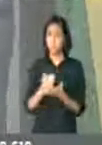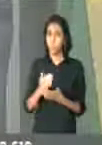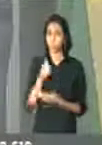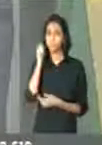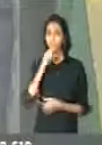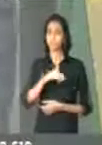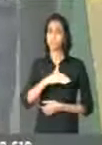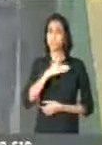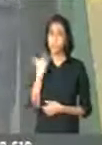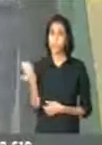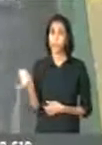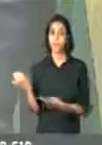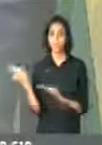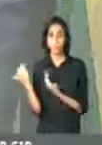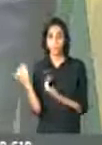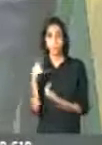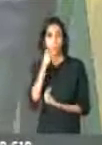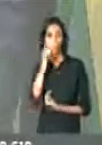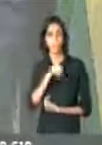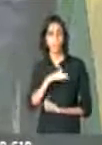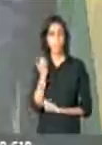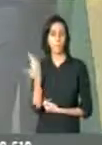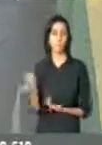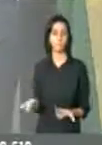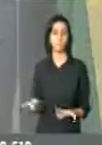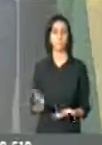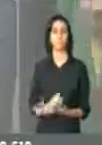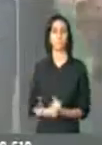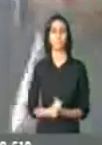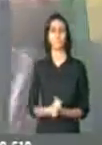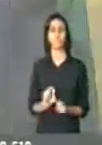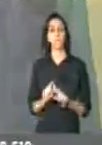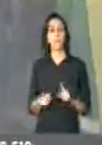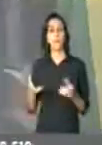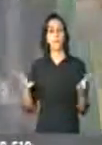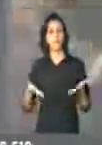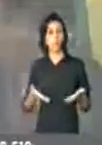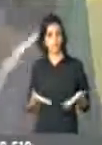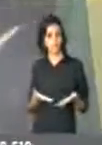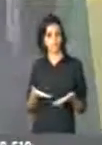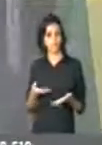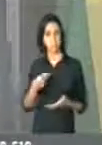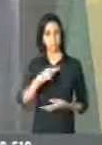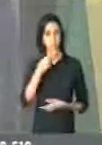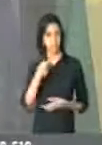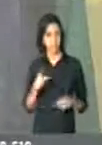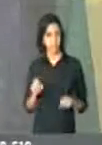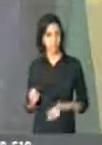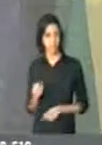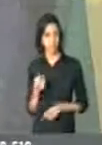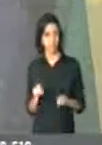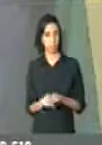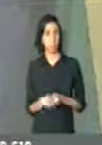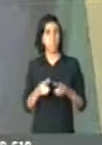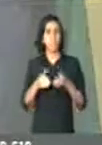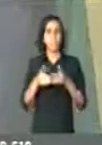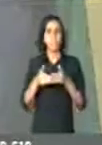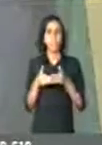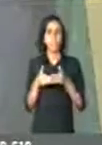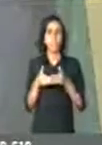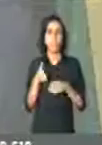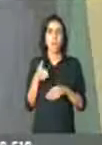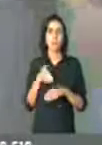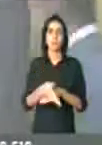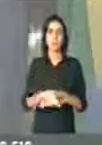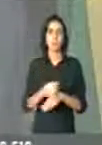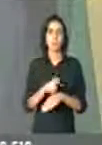mulheres e adolescentes do nosso Estado. Mas eu ocupo a tribuna também para pedir a sensibilidade do governo do